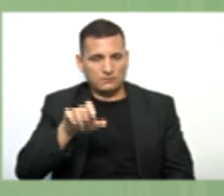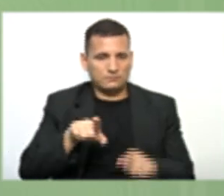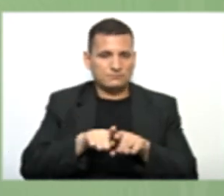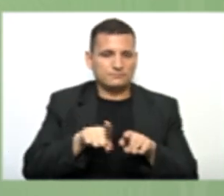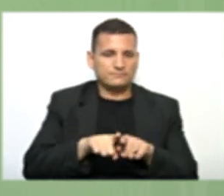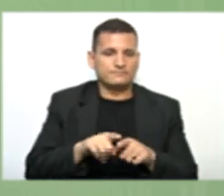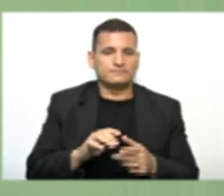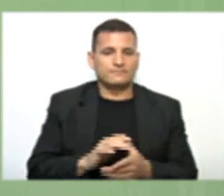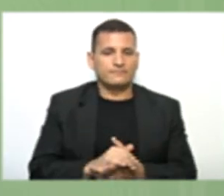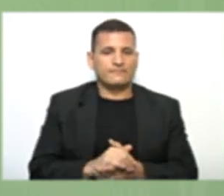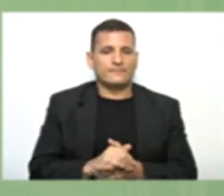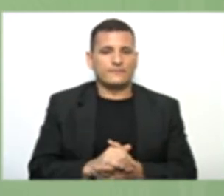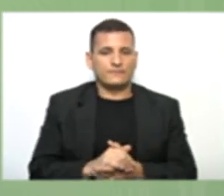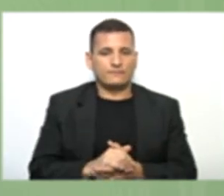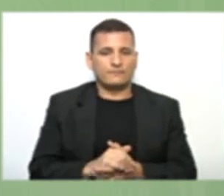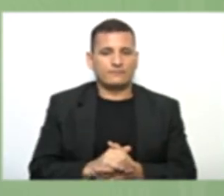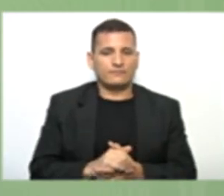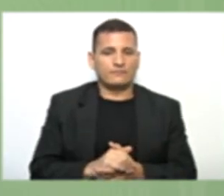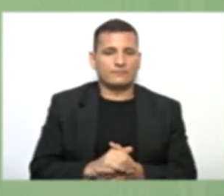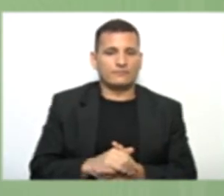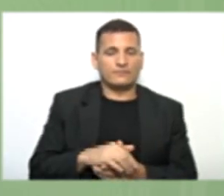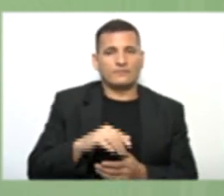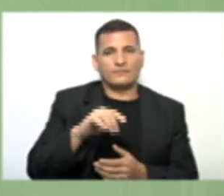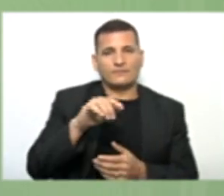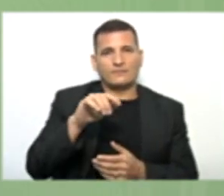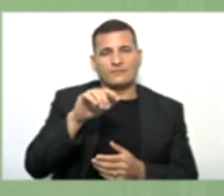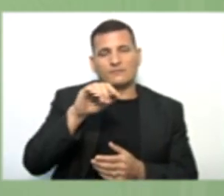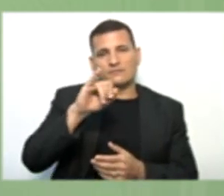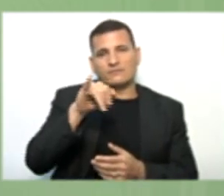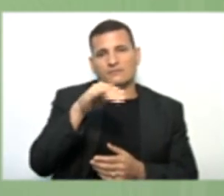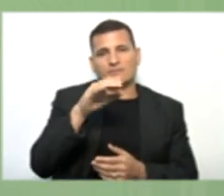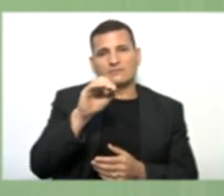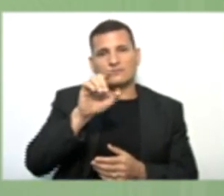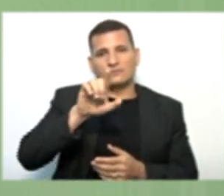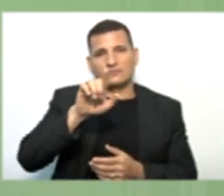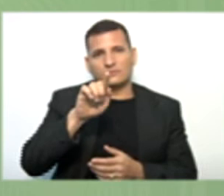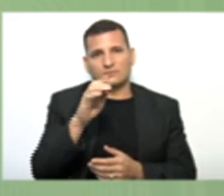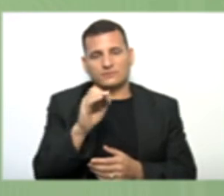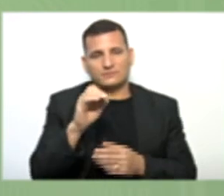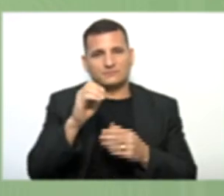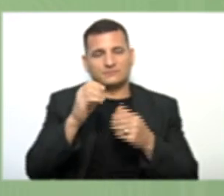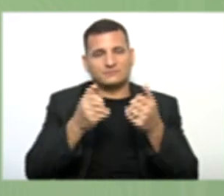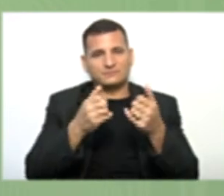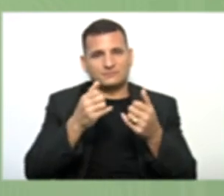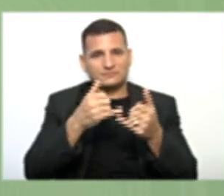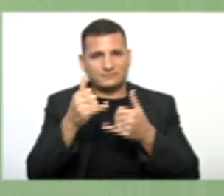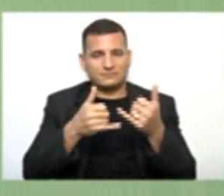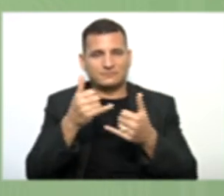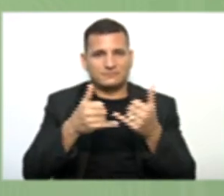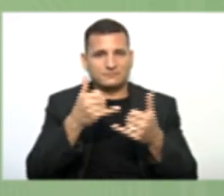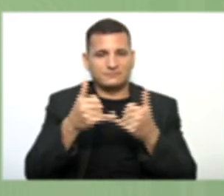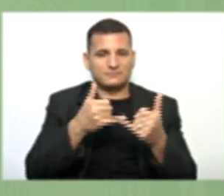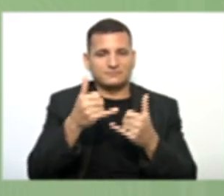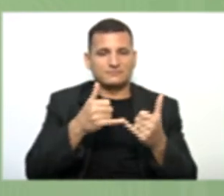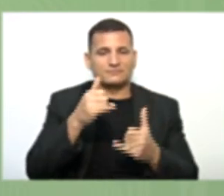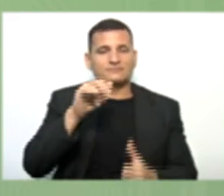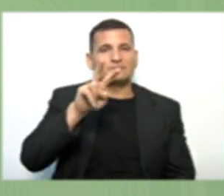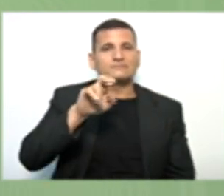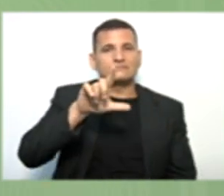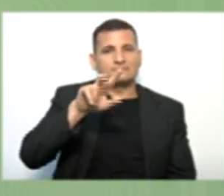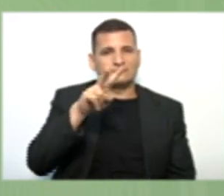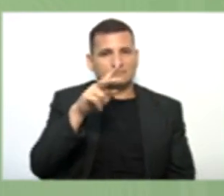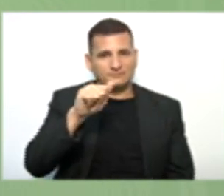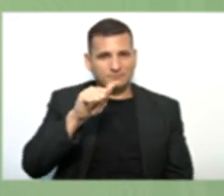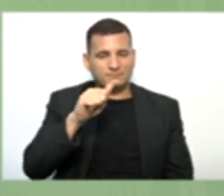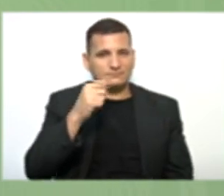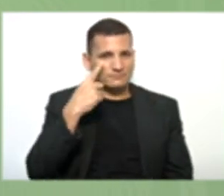a velha, tá? A velha, quando eu quero dizer velha, é o nosso jogo, tá? São 2 jogadores. Obviamente, o jogo da velha é interessante